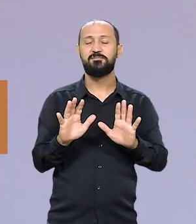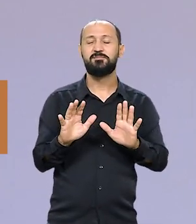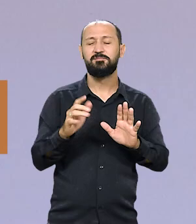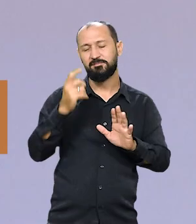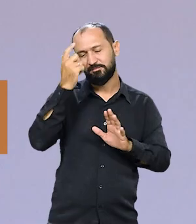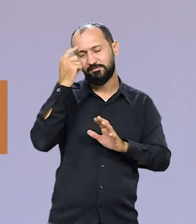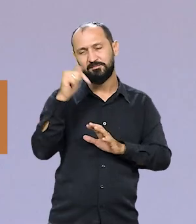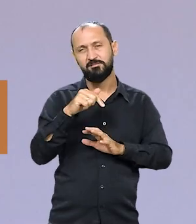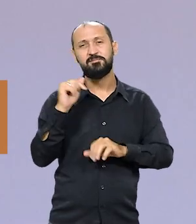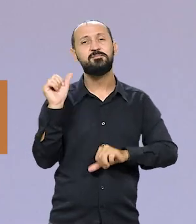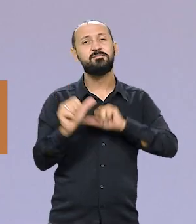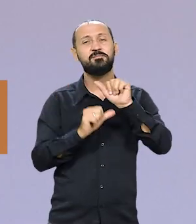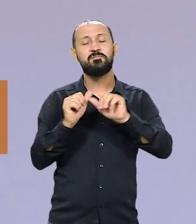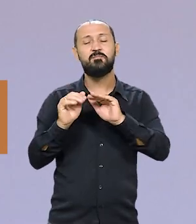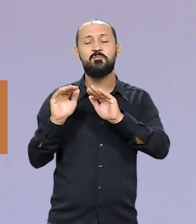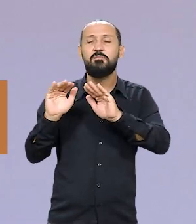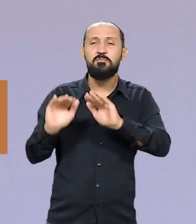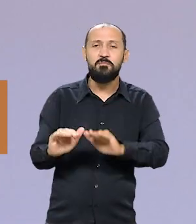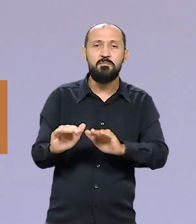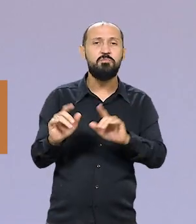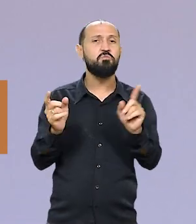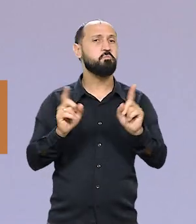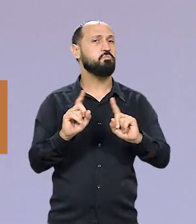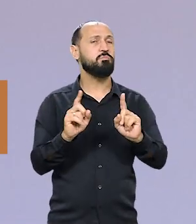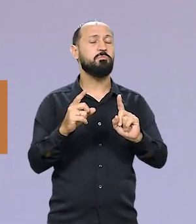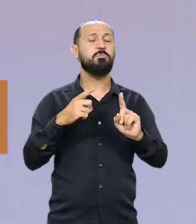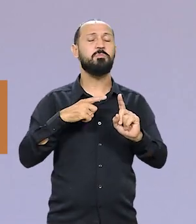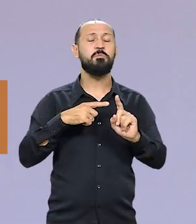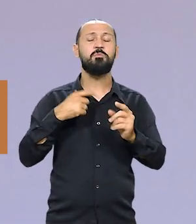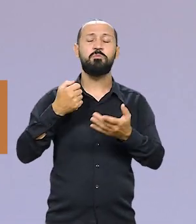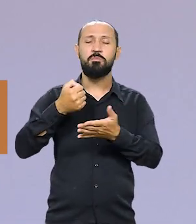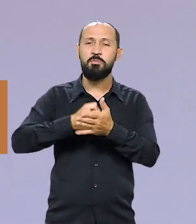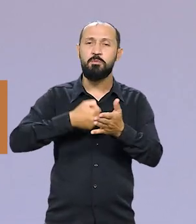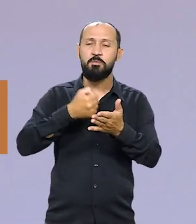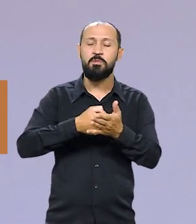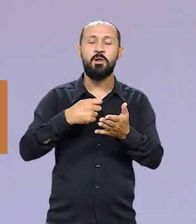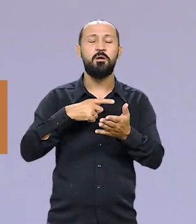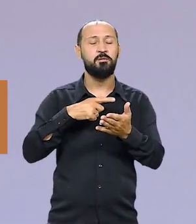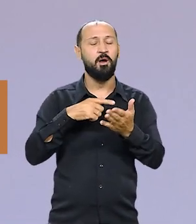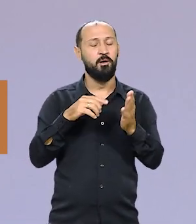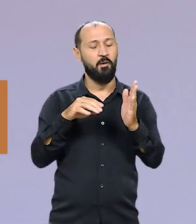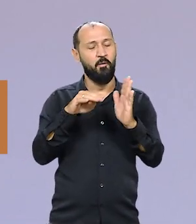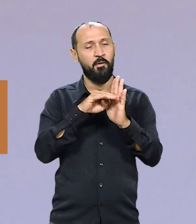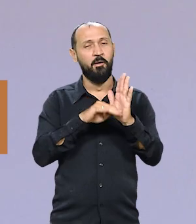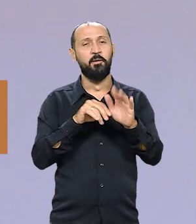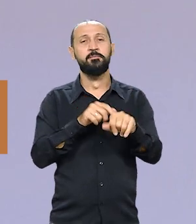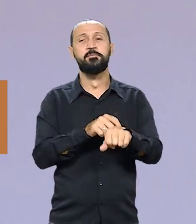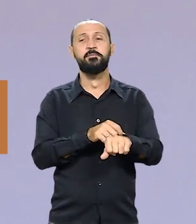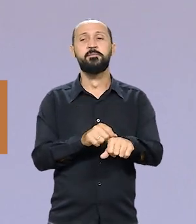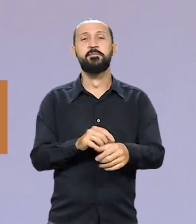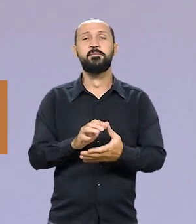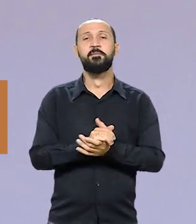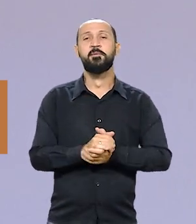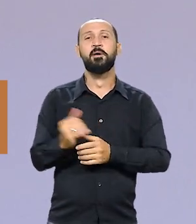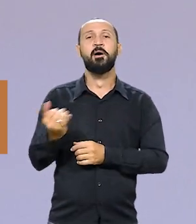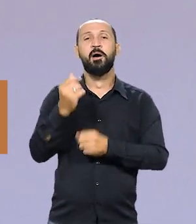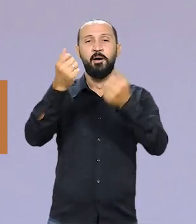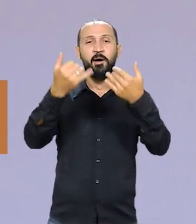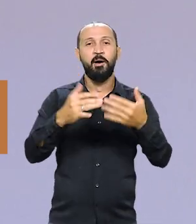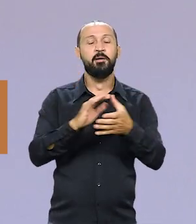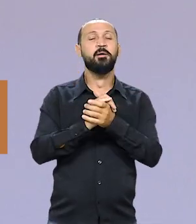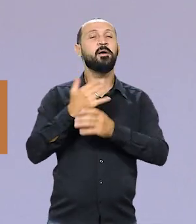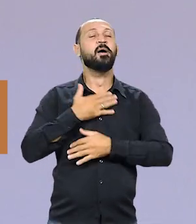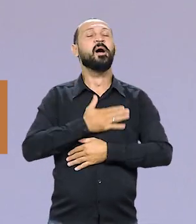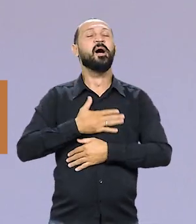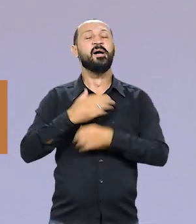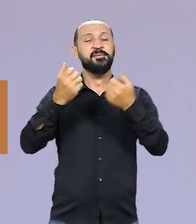gente acha que ele tem que ser mudado para menos. Mas isso existe Veja, que é importante colocar, que eu gosto de